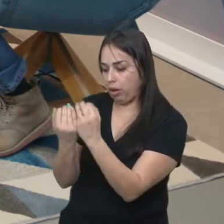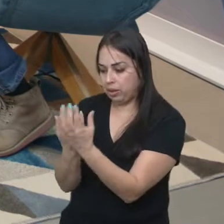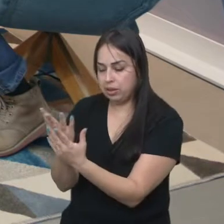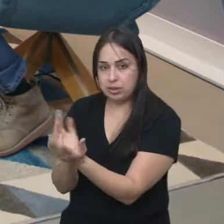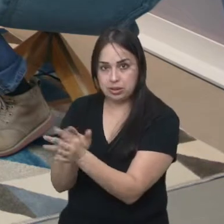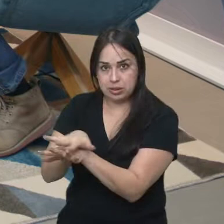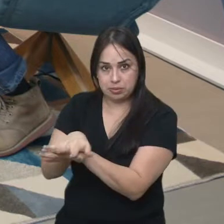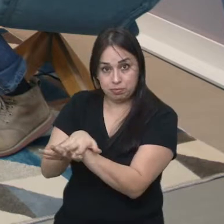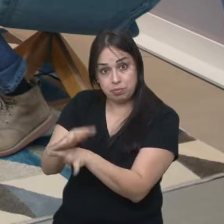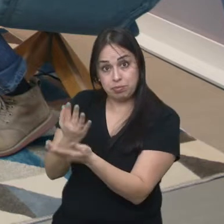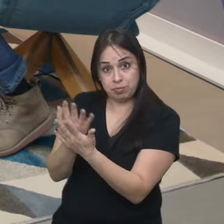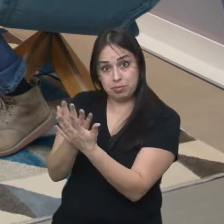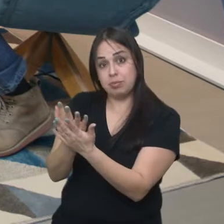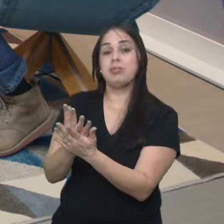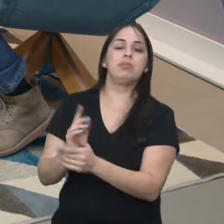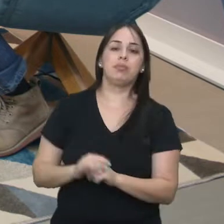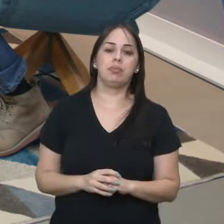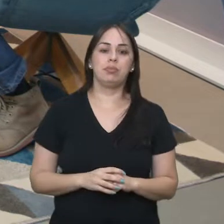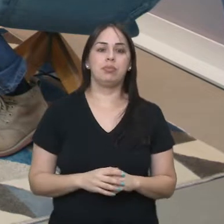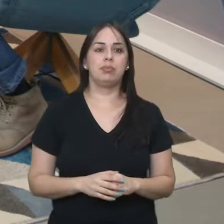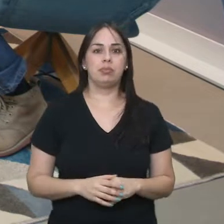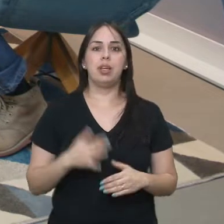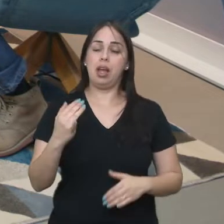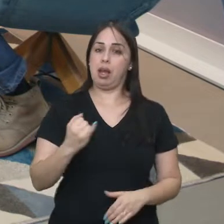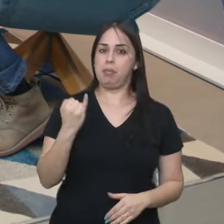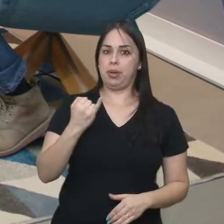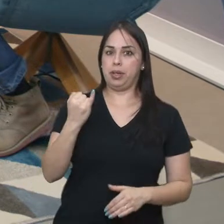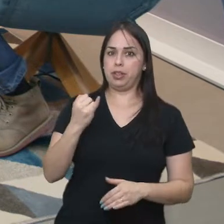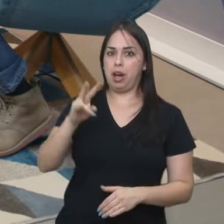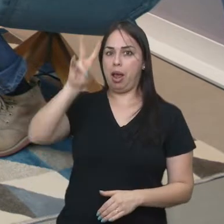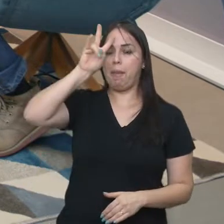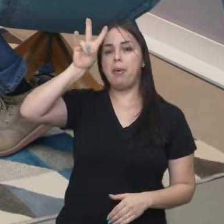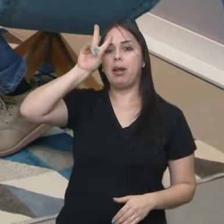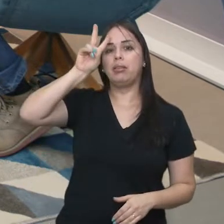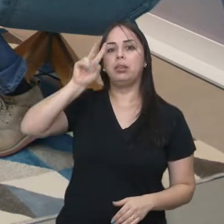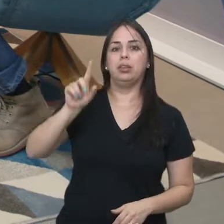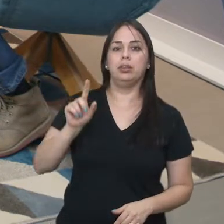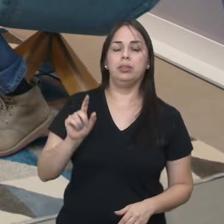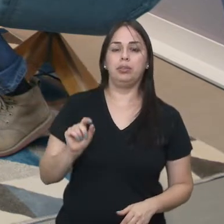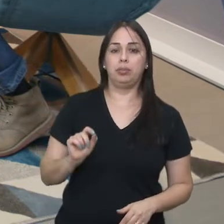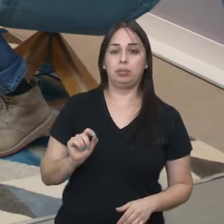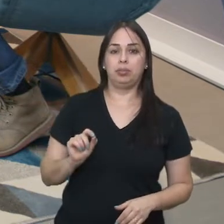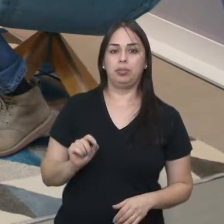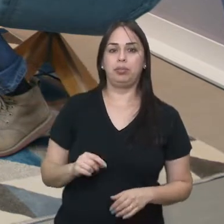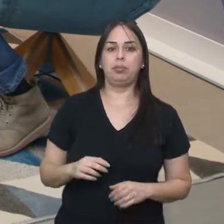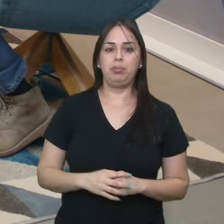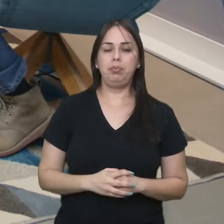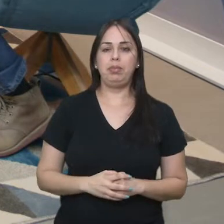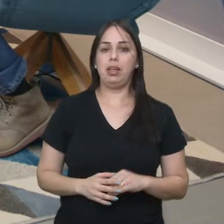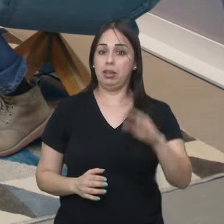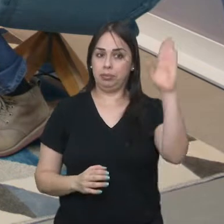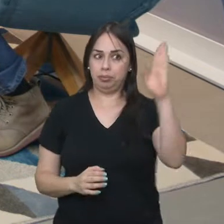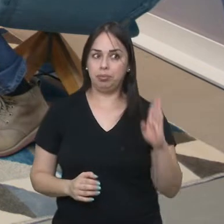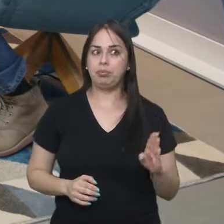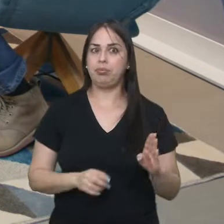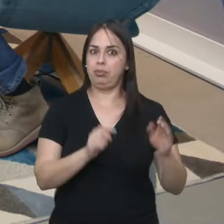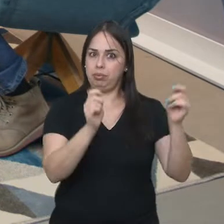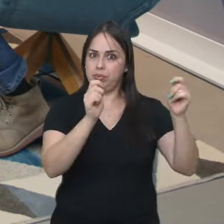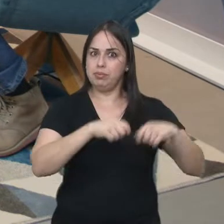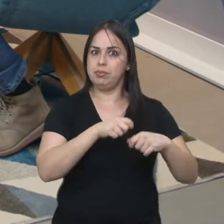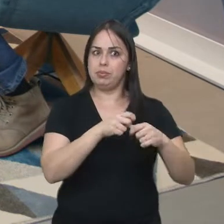usa luva para atividade de vacinação. Tá? É importante reforçar, né, falando de uma maneira geral, o Brasil